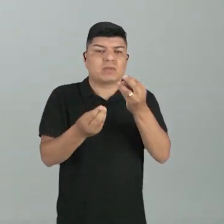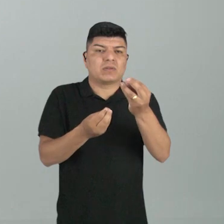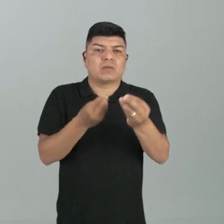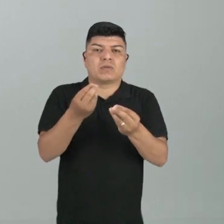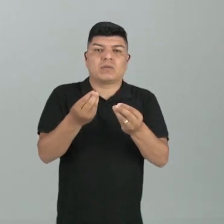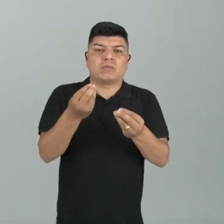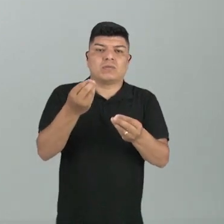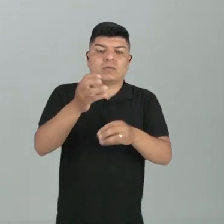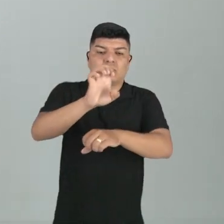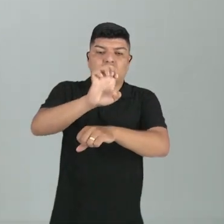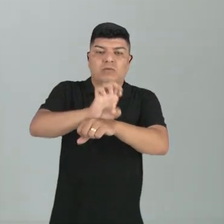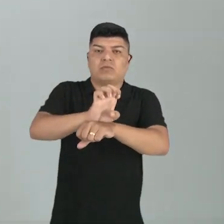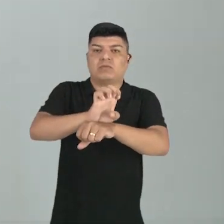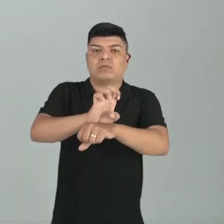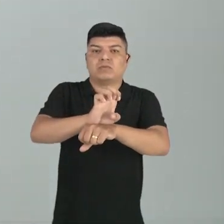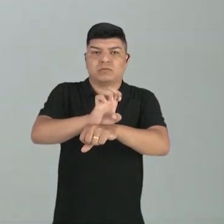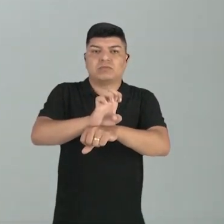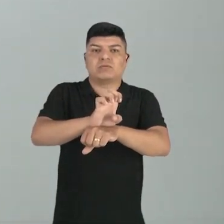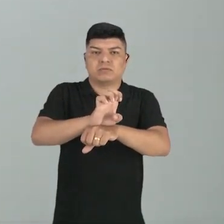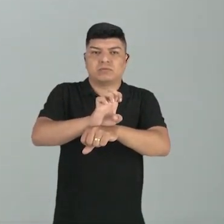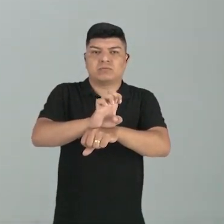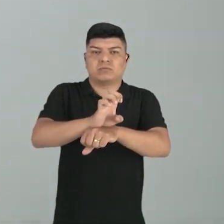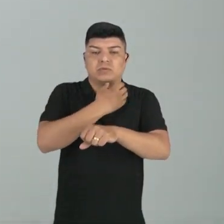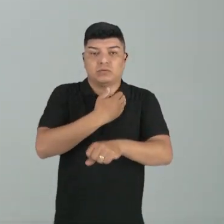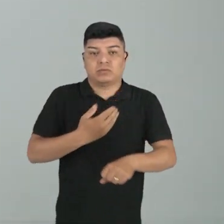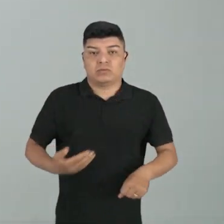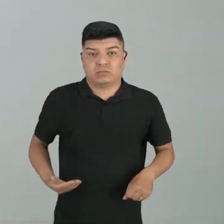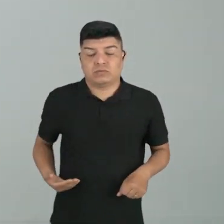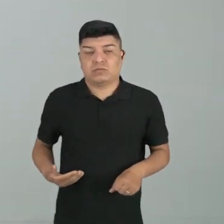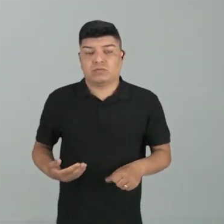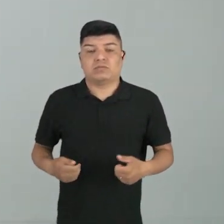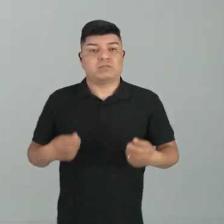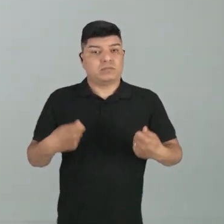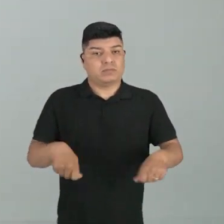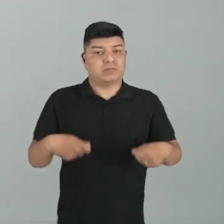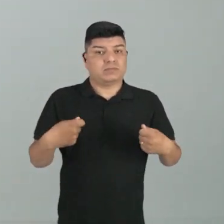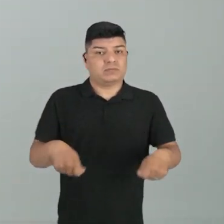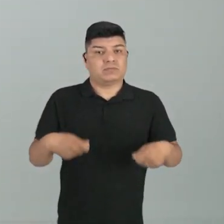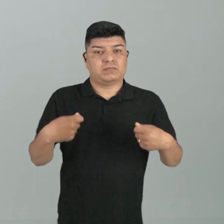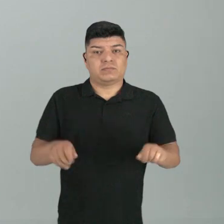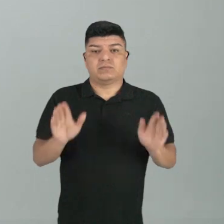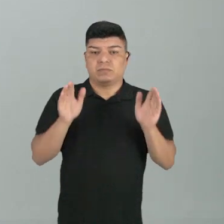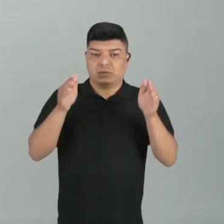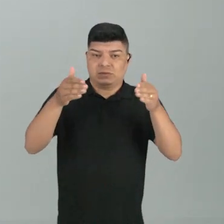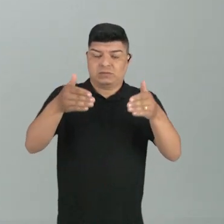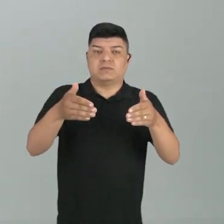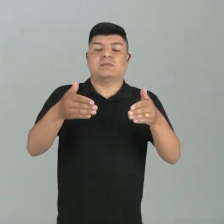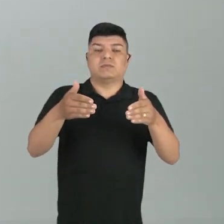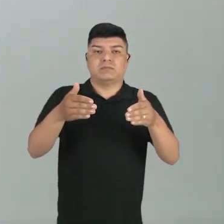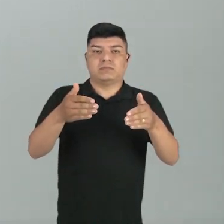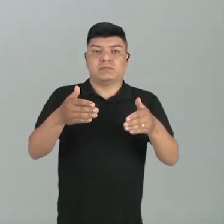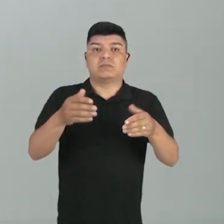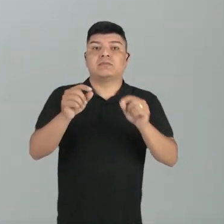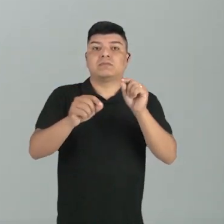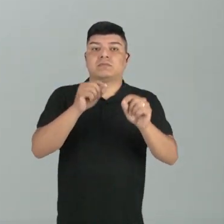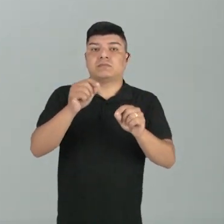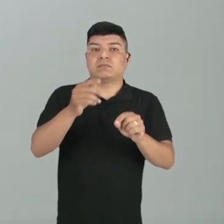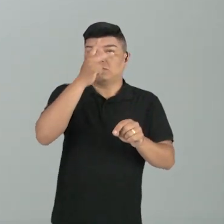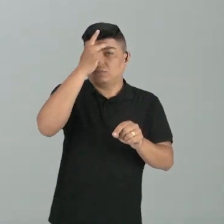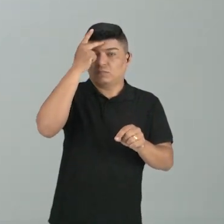o Estado, enquanto o exercício do governo, ele deveria ser centralizado na figura de